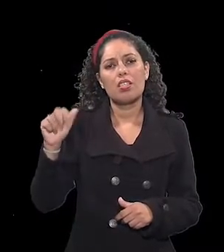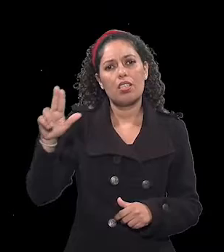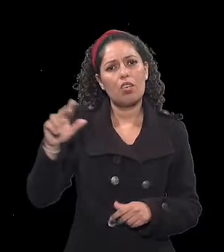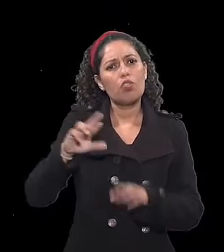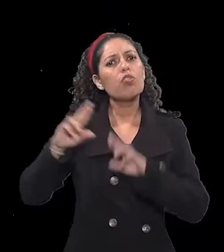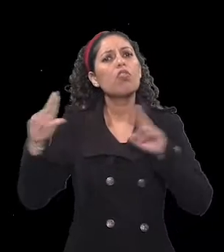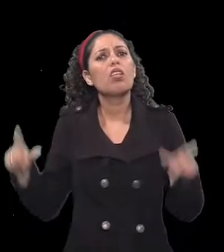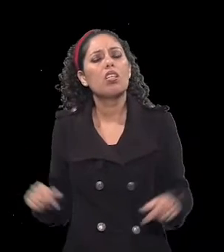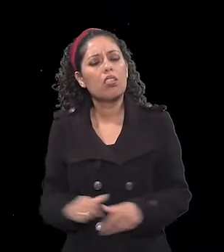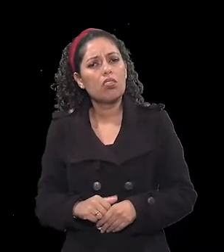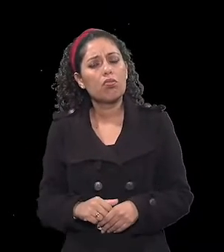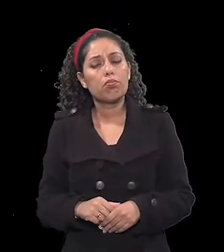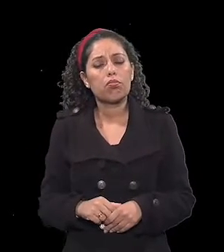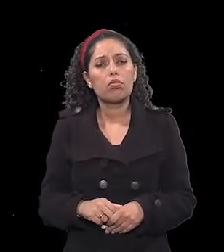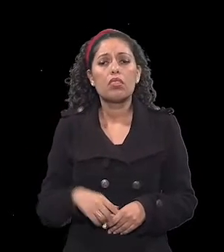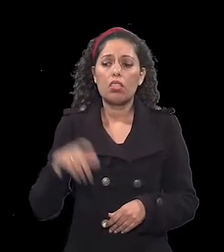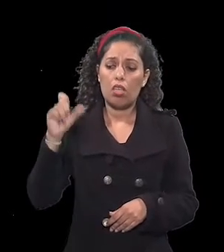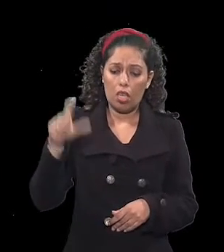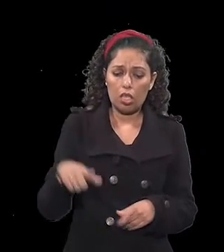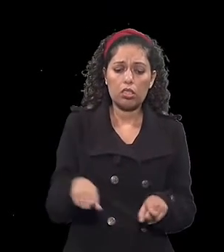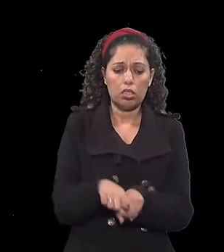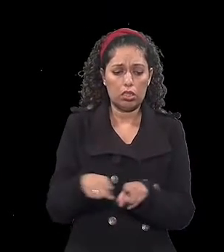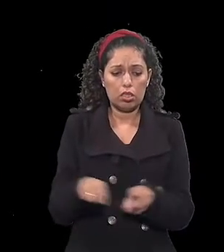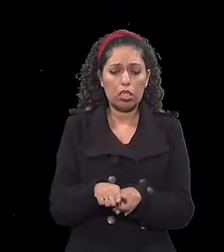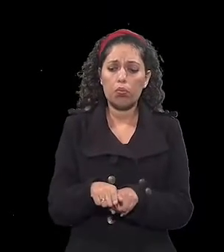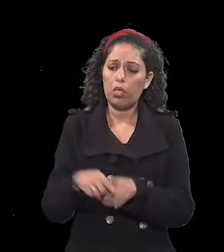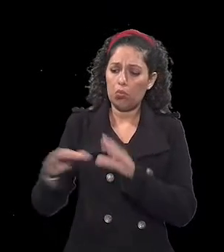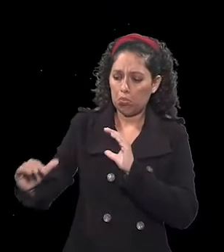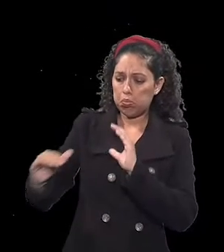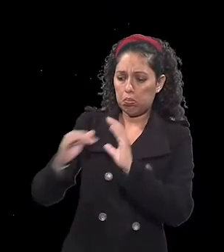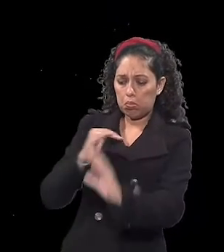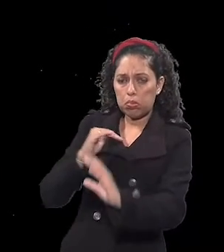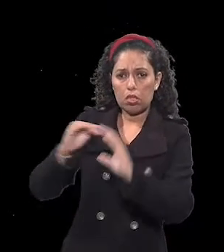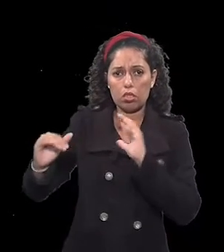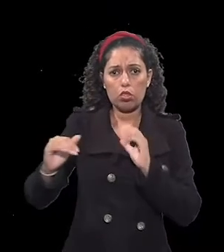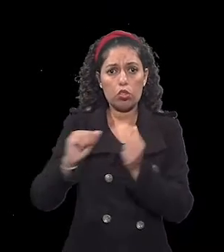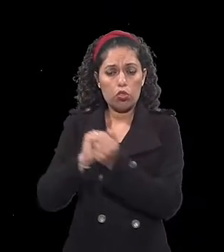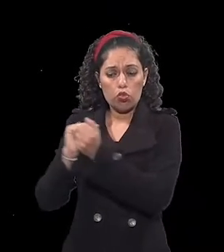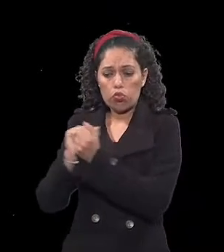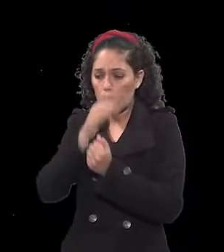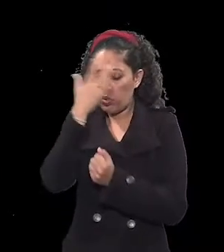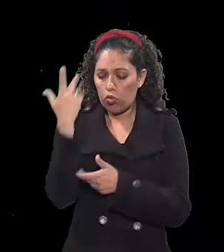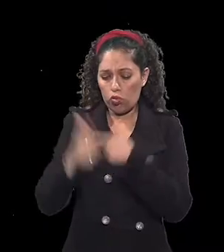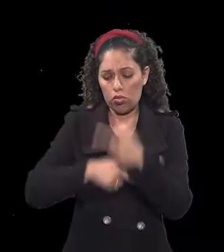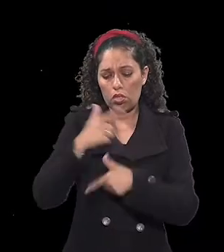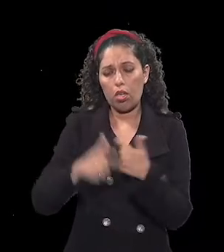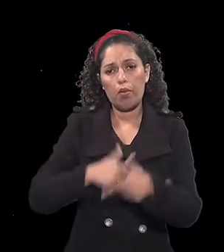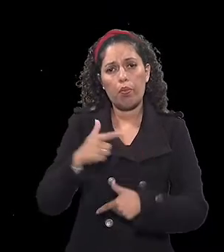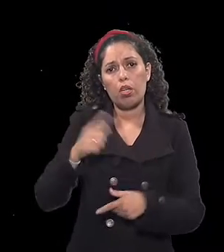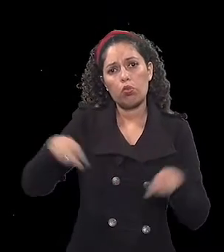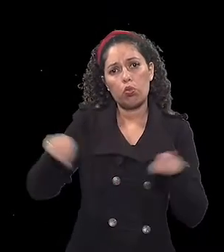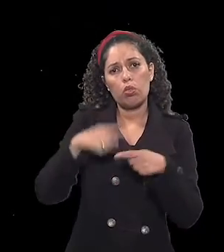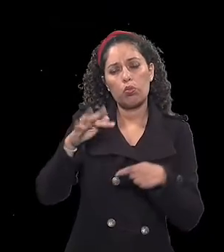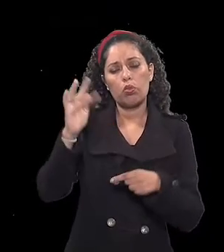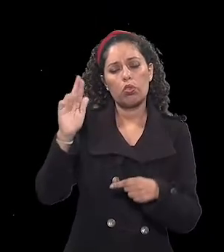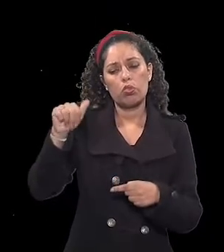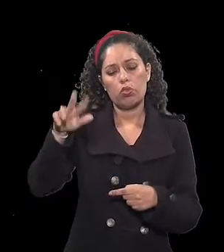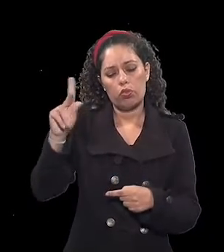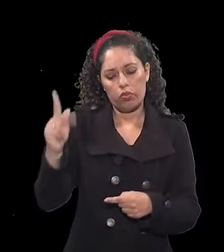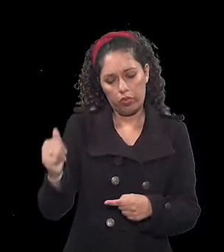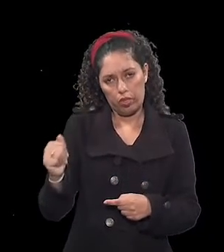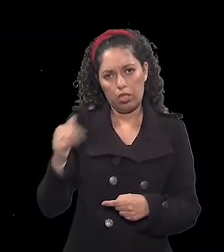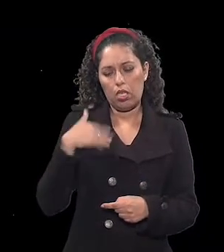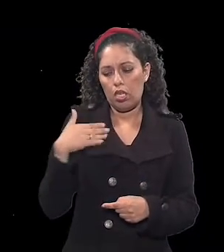sarau divergente também foi uma ferramenta de diálogo a partir de profissionais do funk. Há 10, 11 anos